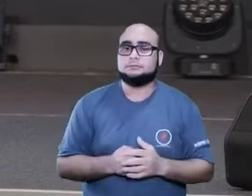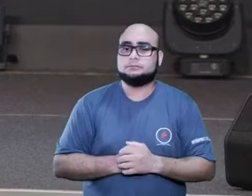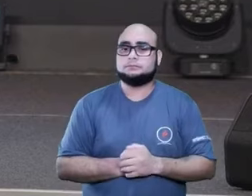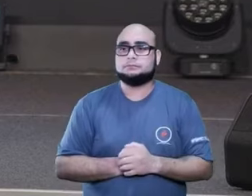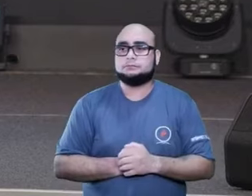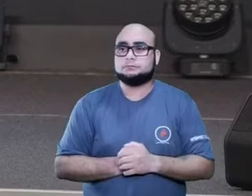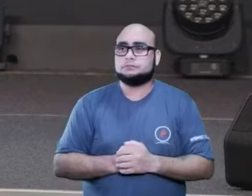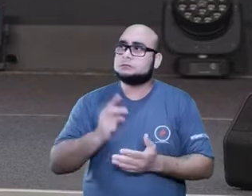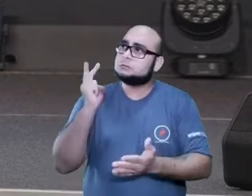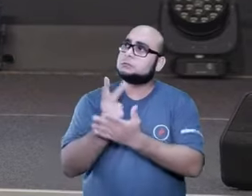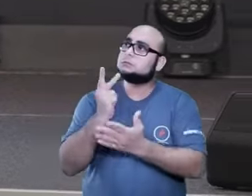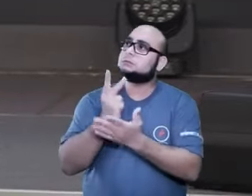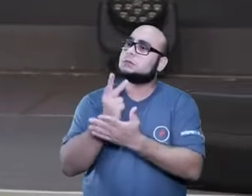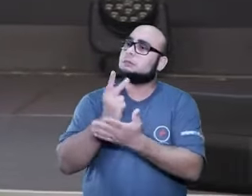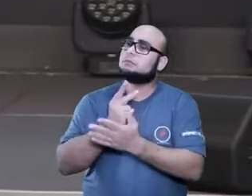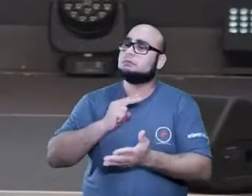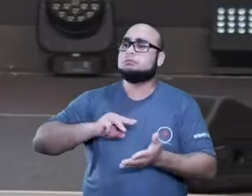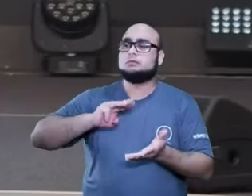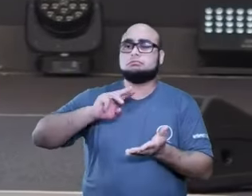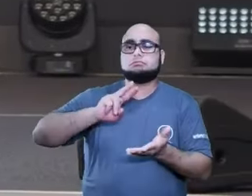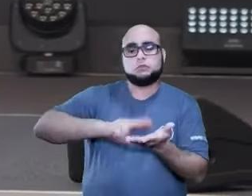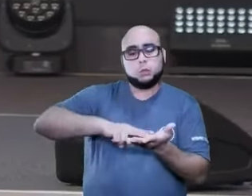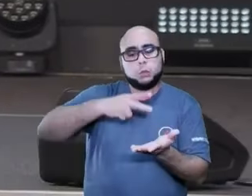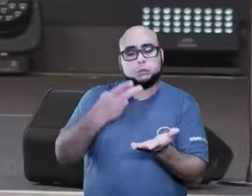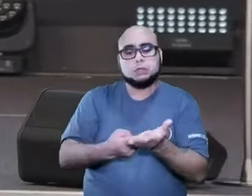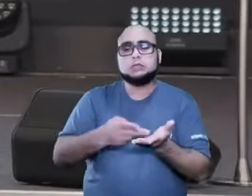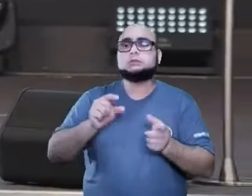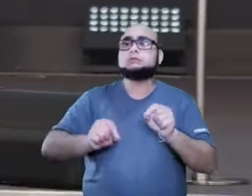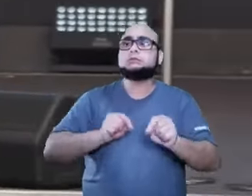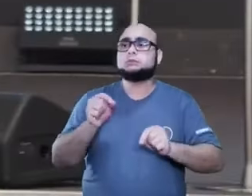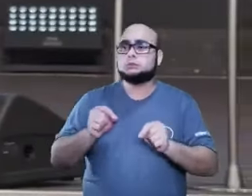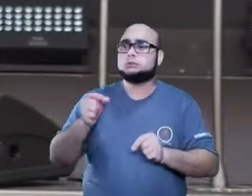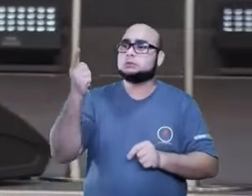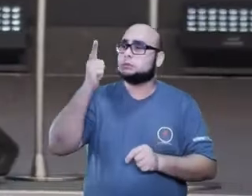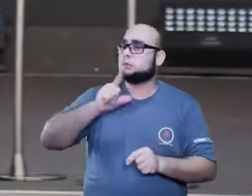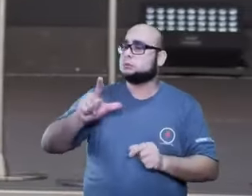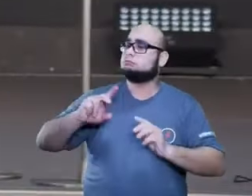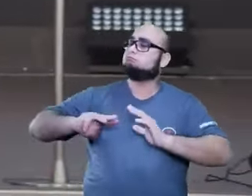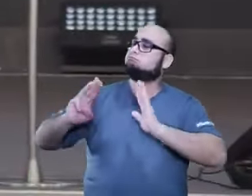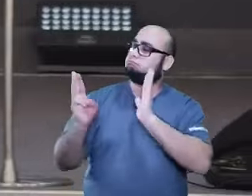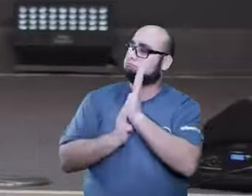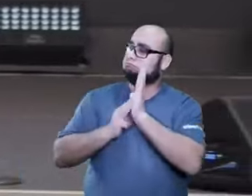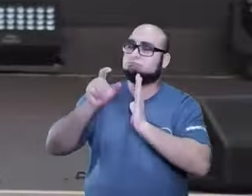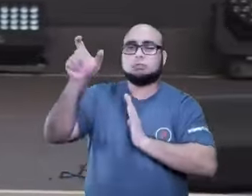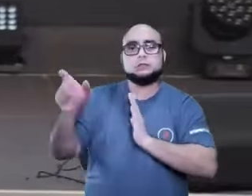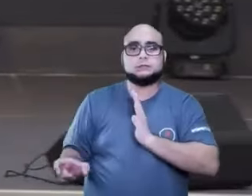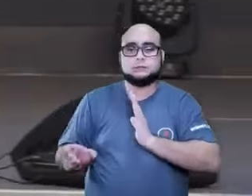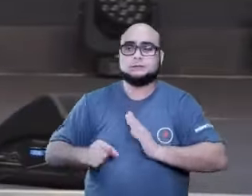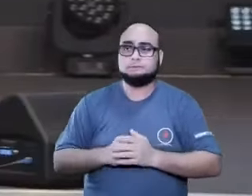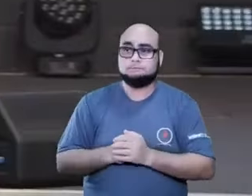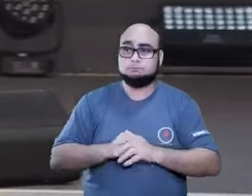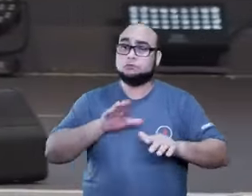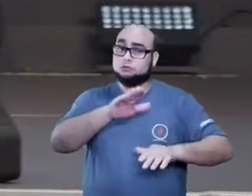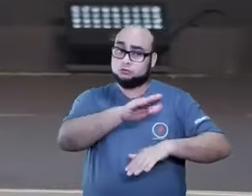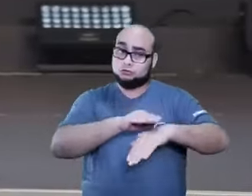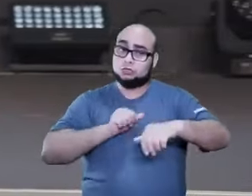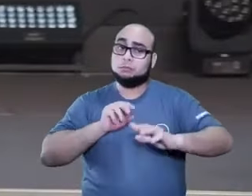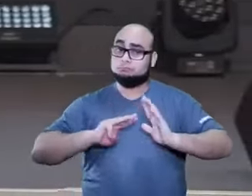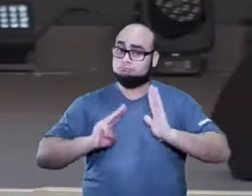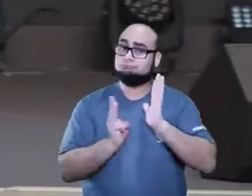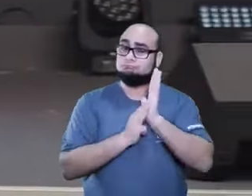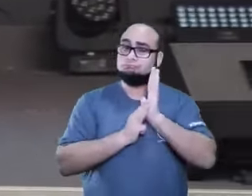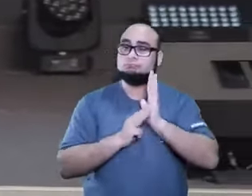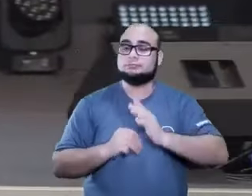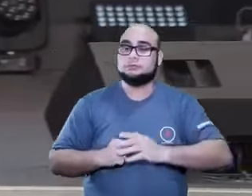sempre interpretou coisas que ninguém interpretava. Quem é? O Daniel. Manda chamar o Daniel.